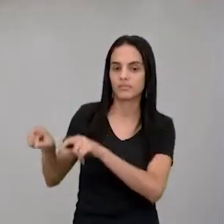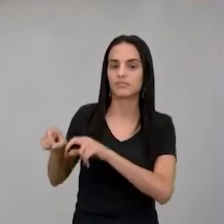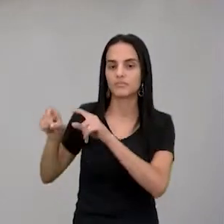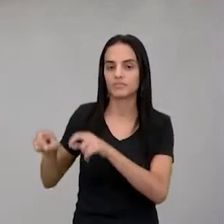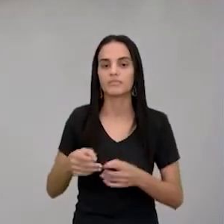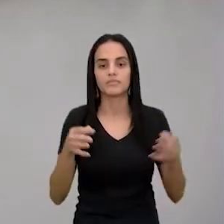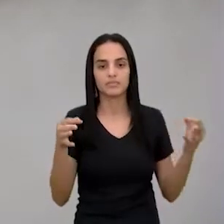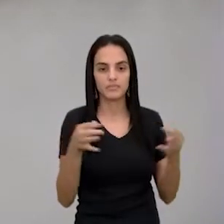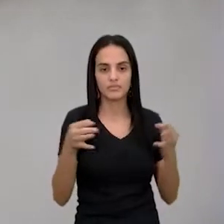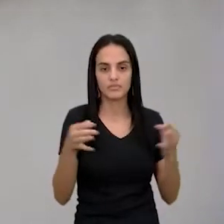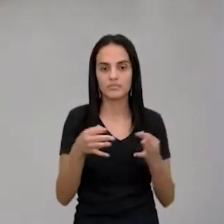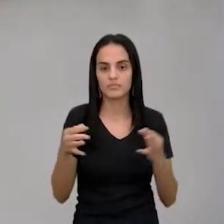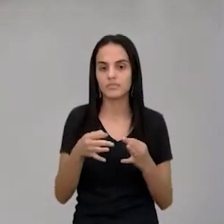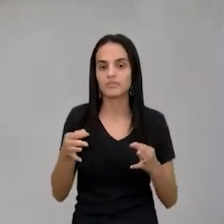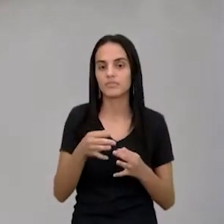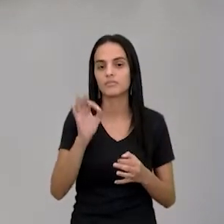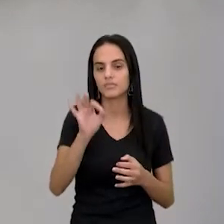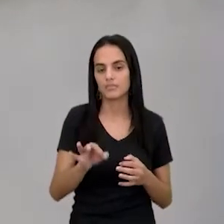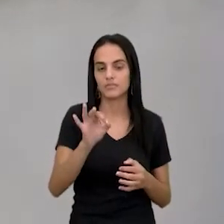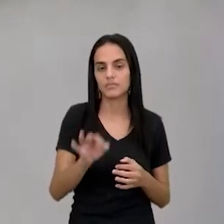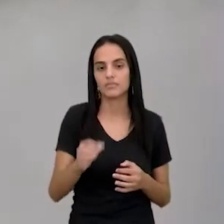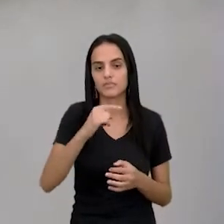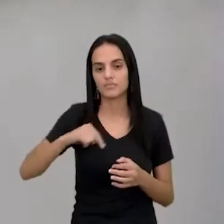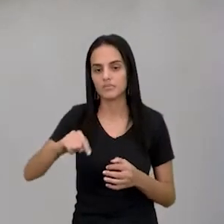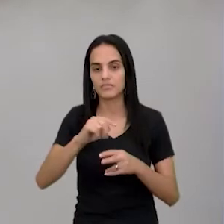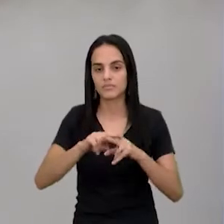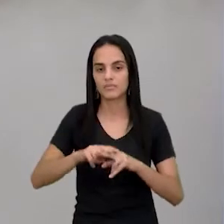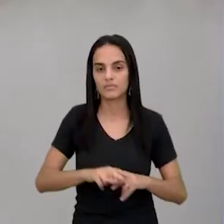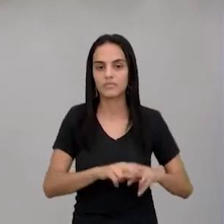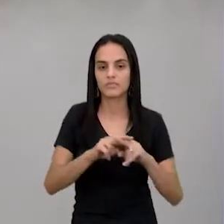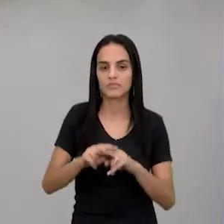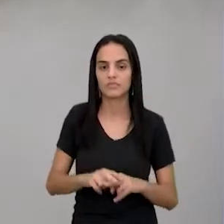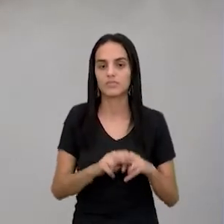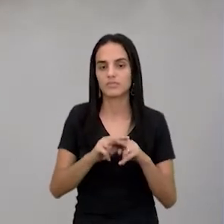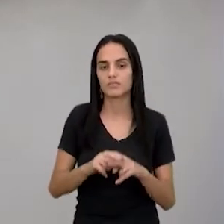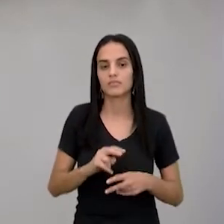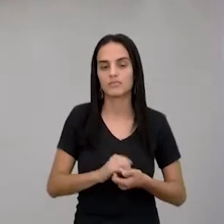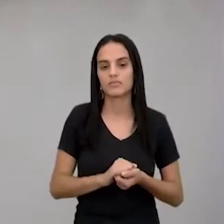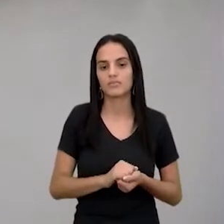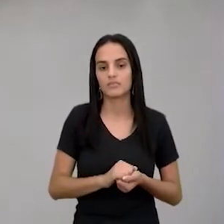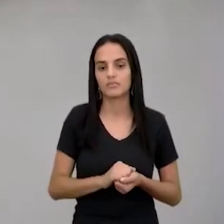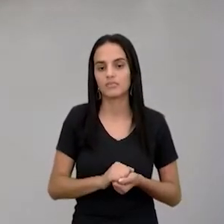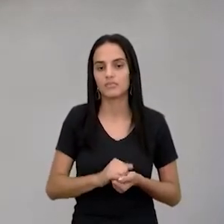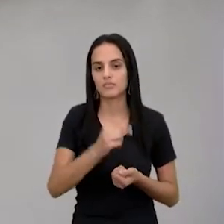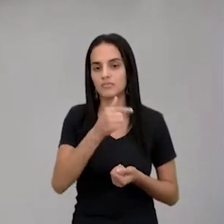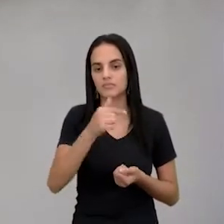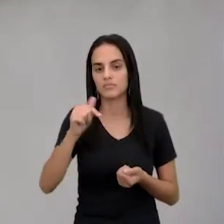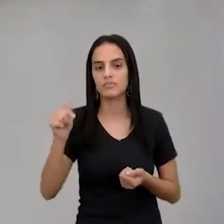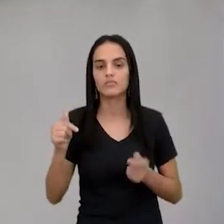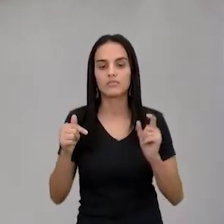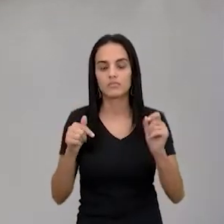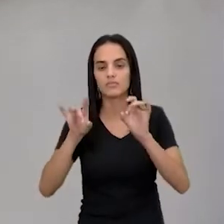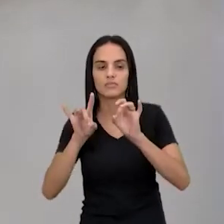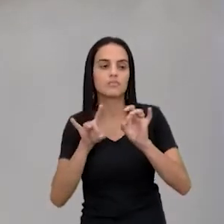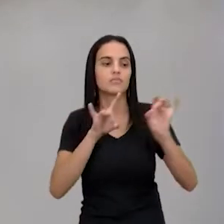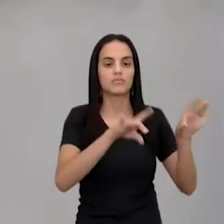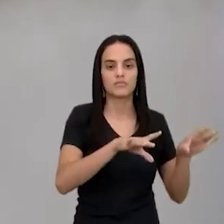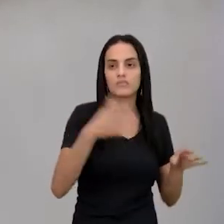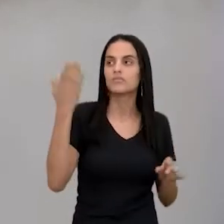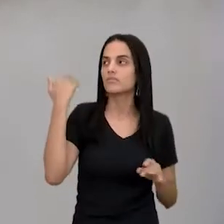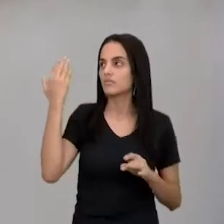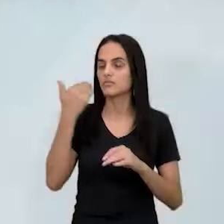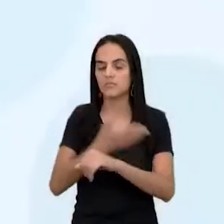gigantesca da população europeia num curto espaço de tempo, por um simples motivo: se produz mais comida. Ah, tá. E se produz mais